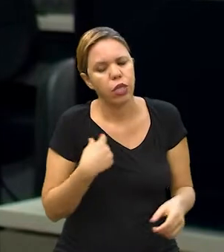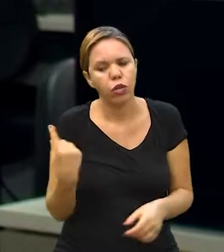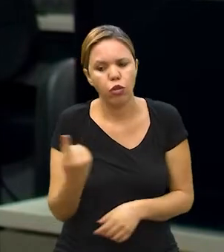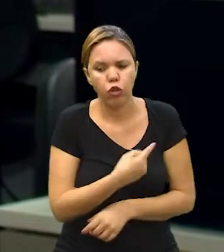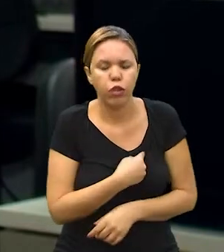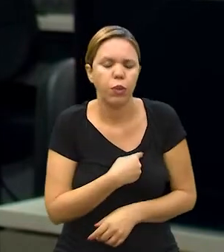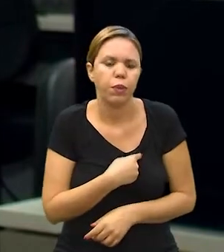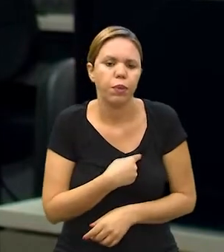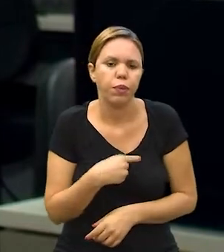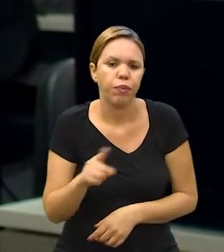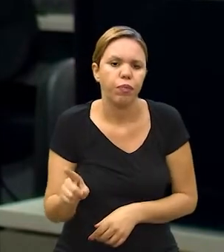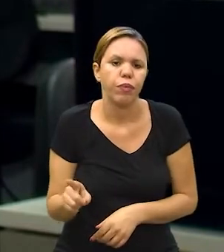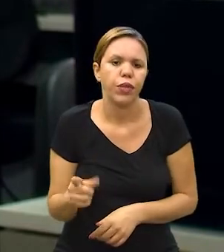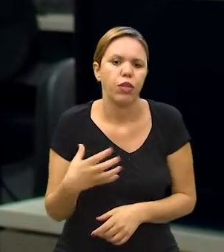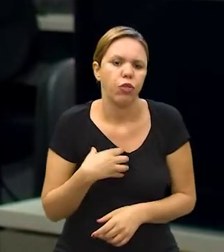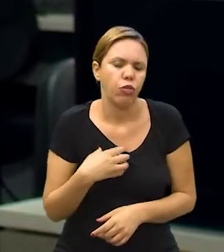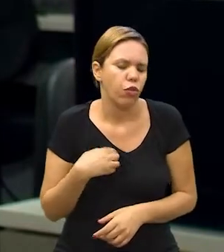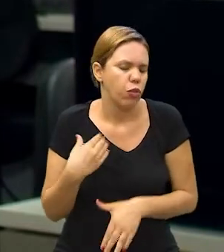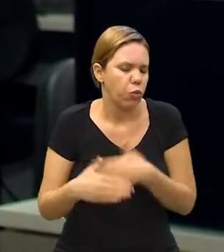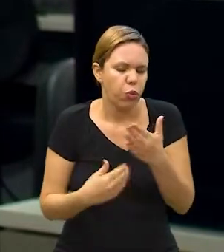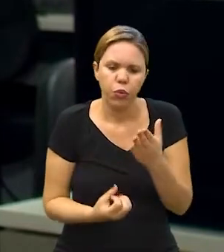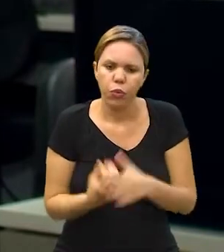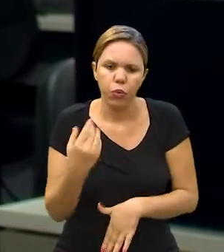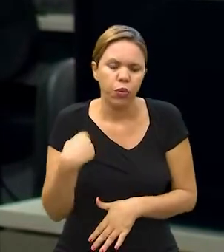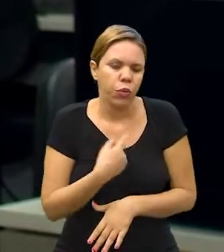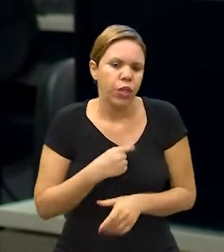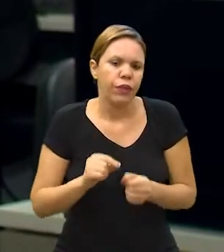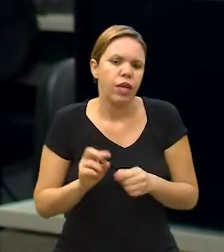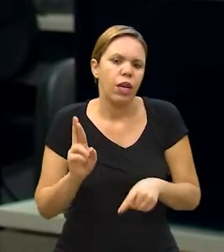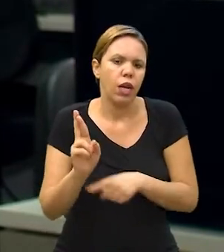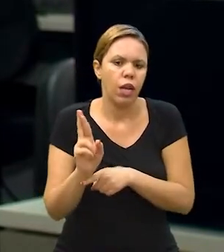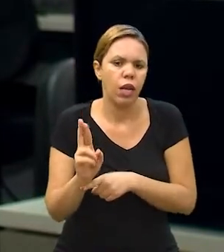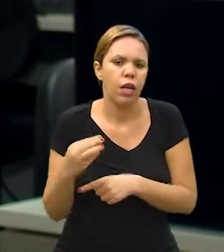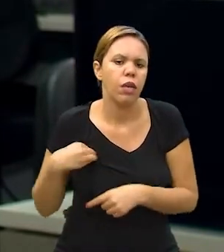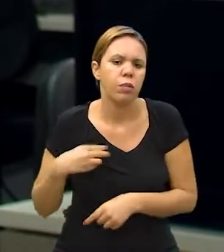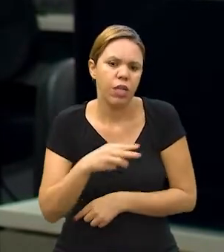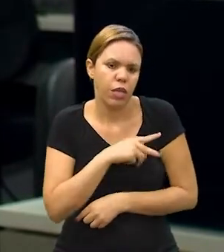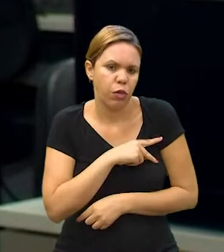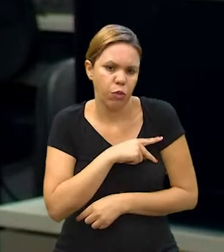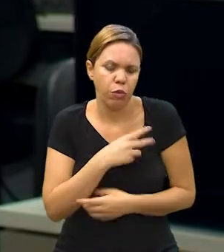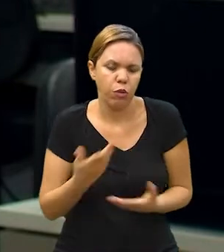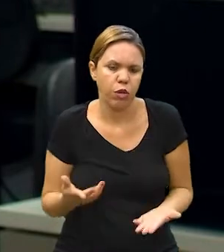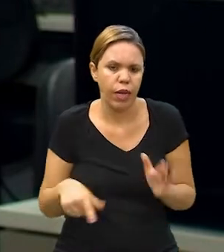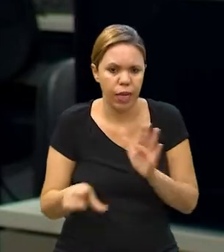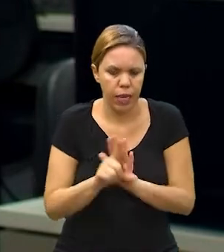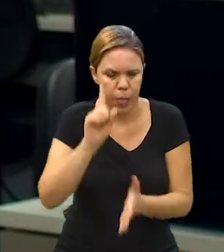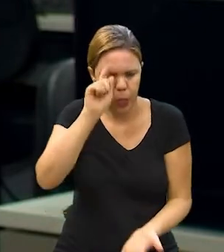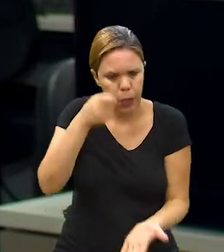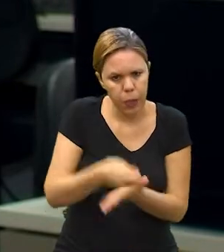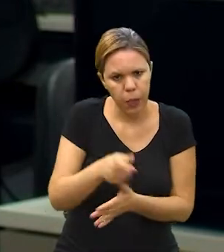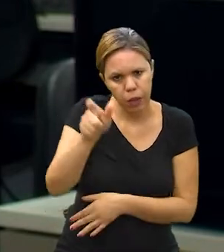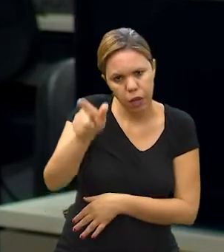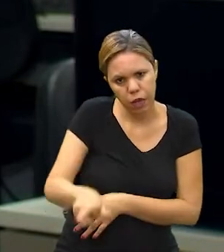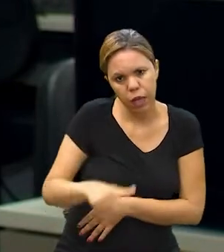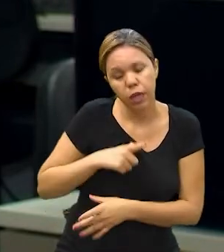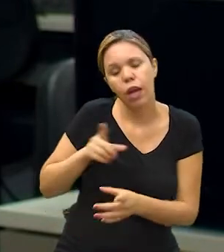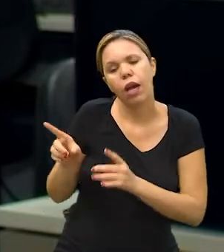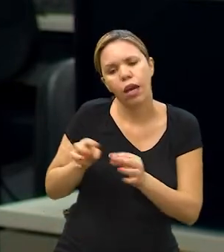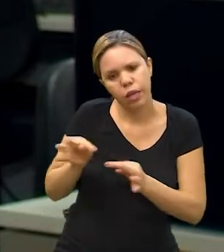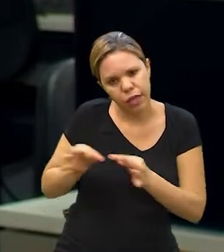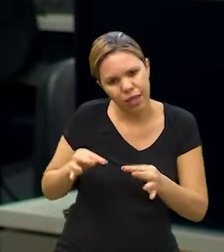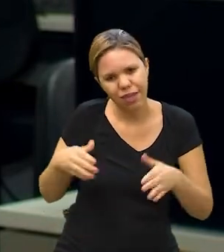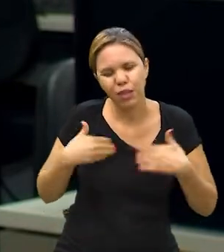que de outro modo isso não andaria, a gente fez uma representação junto ao Ministério Público, né, para que a lei fosse garantida e essa pessoa pudesse ser tratada.